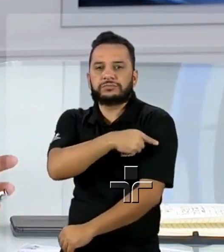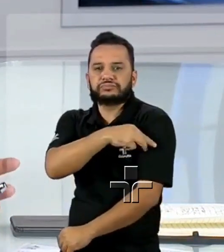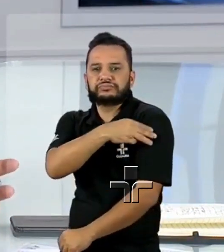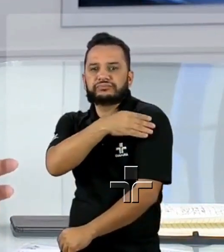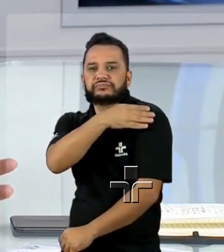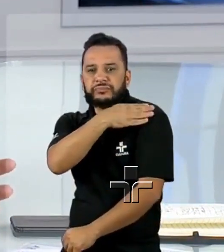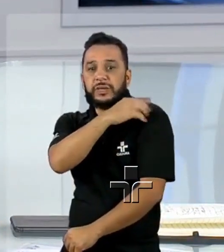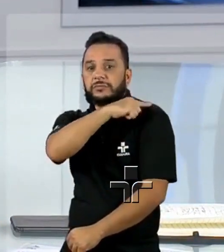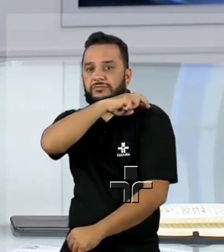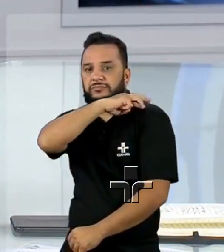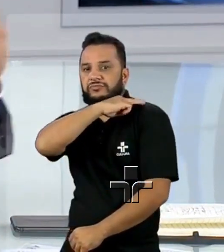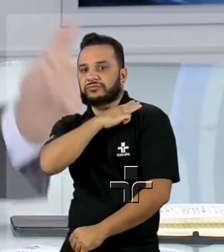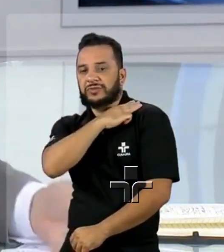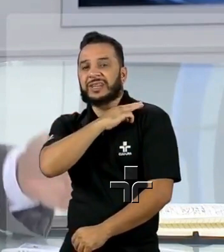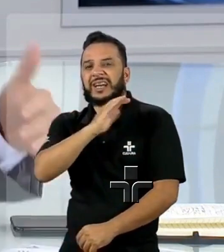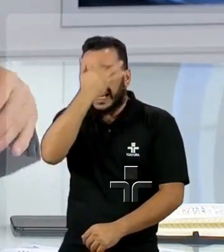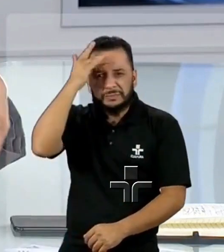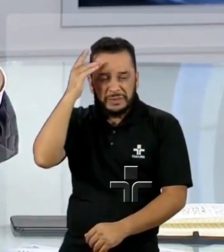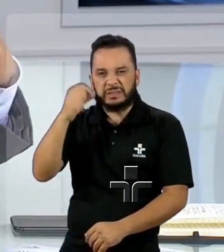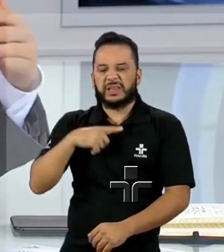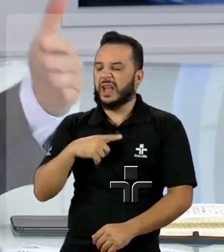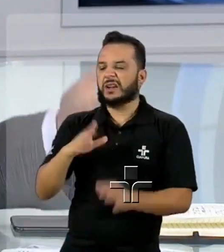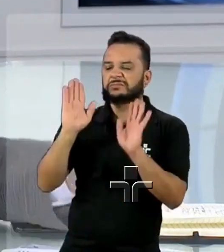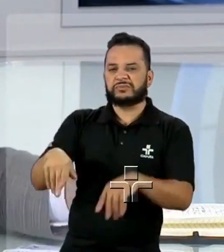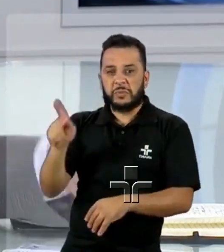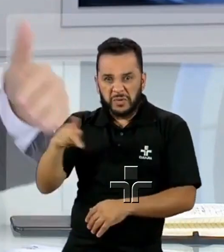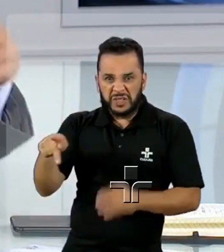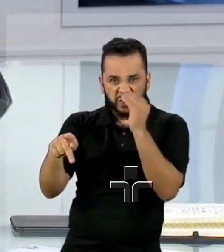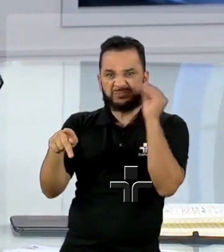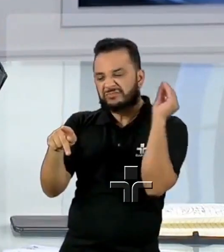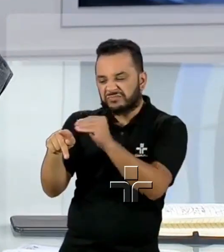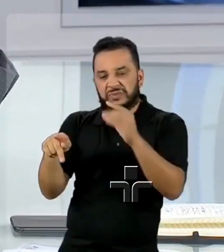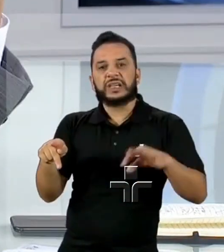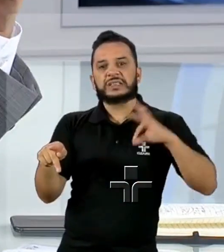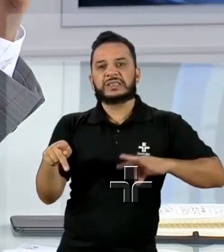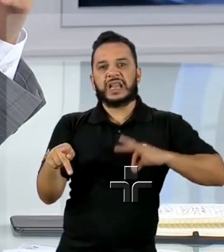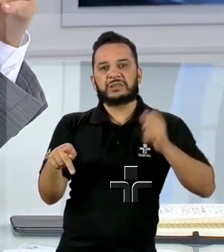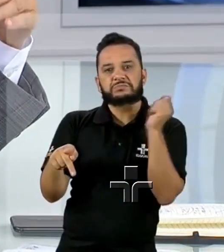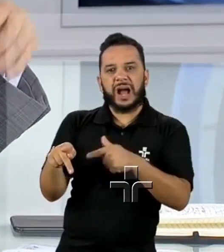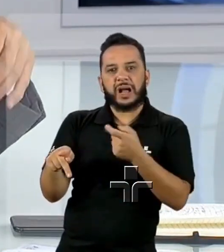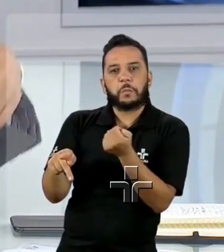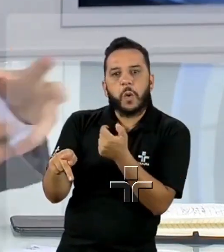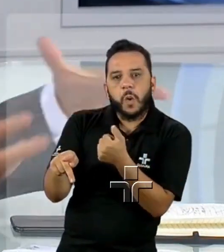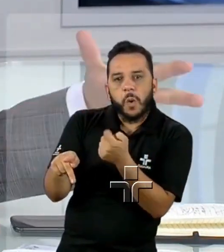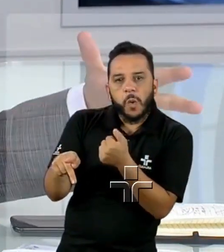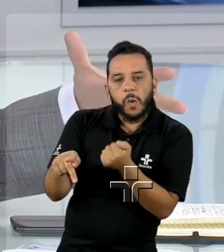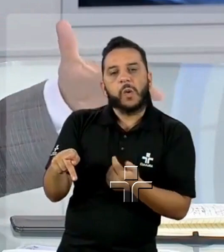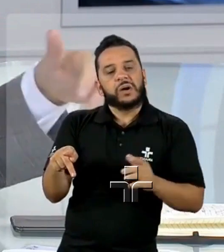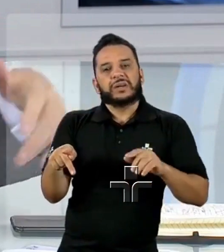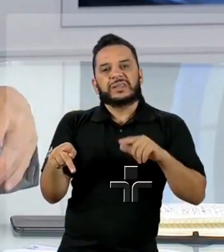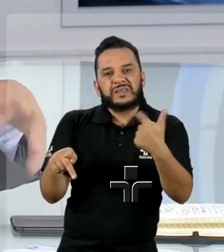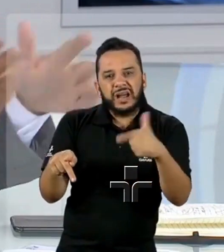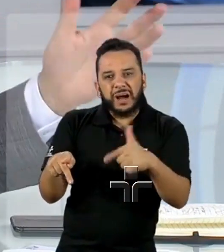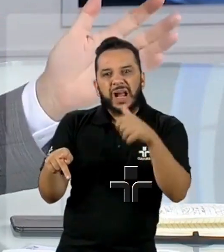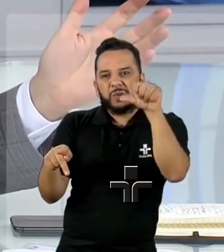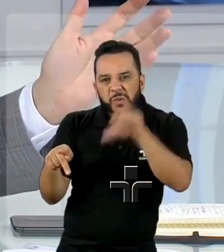desvalorizadas. Ou seja, desvalorizadas na sua carreira, desvalorizadas no seu salário, desvalorizadas nas condições de trabalho. Hoje